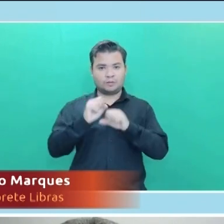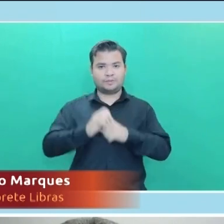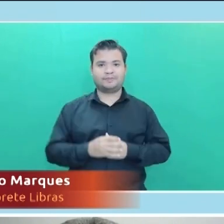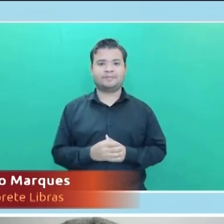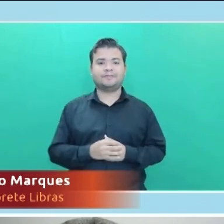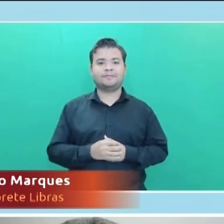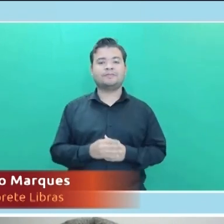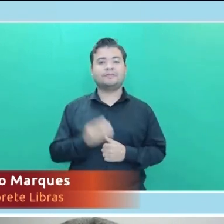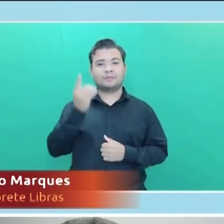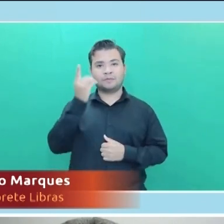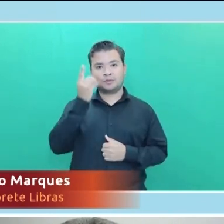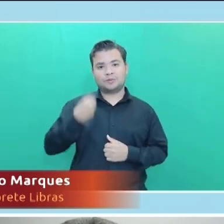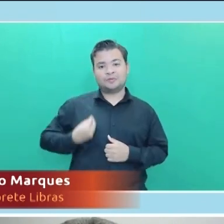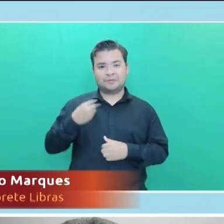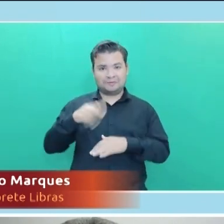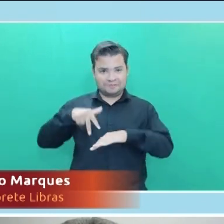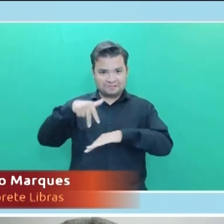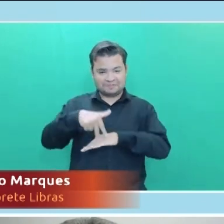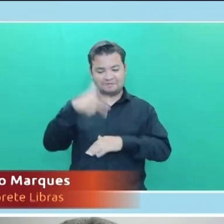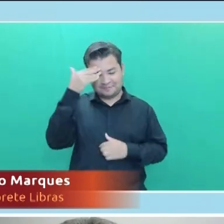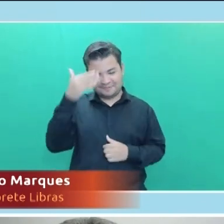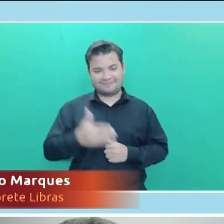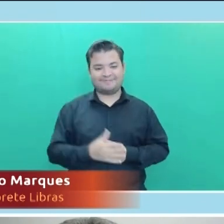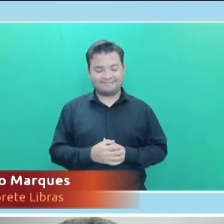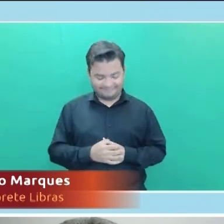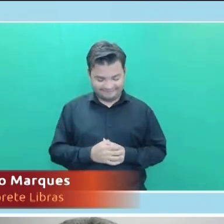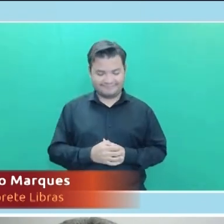pela sua presença, Diogo.